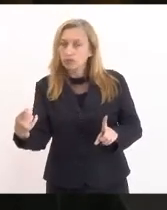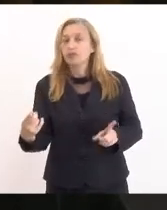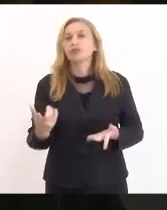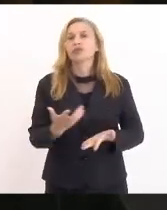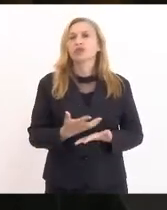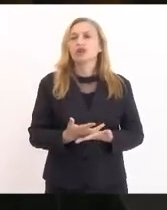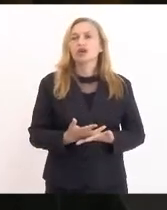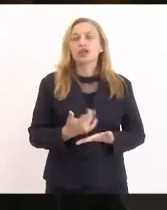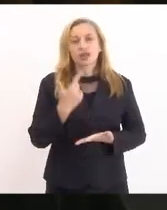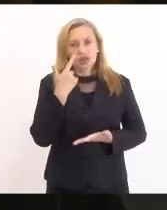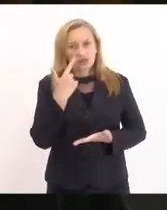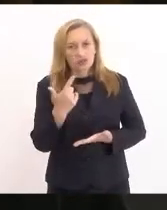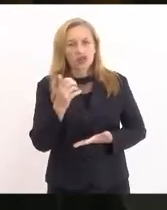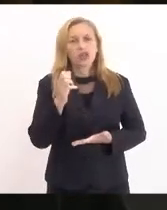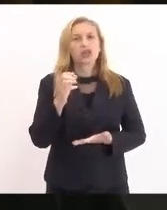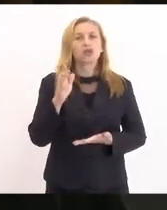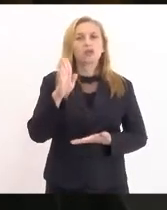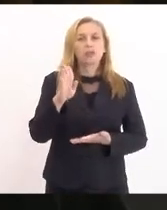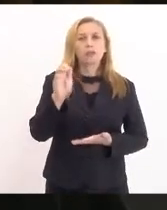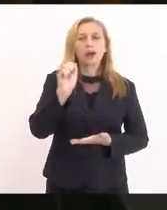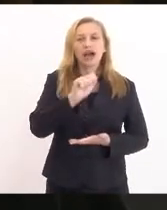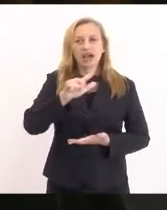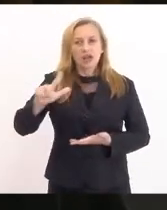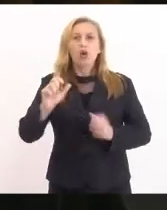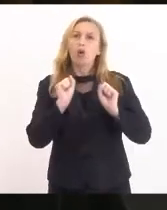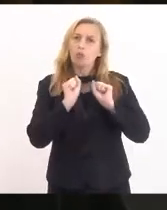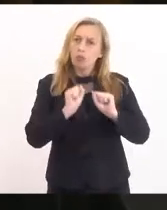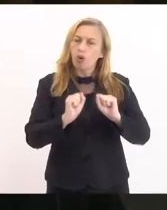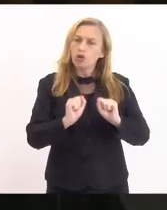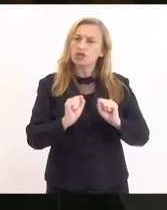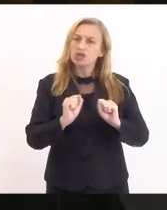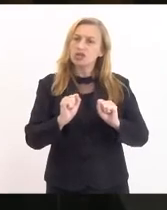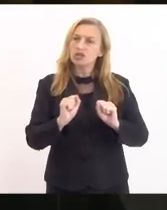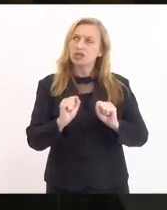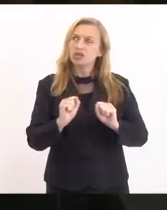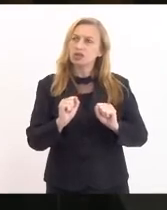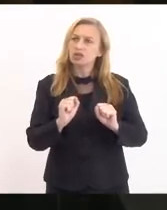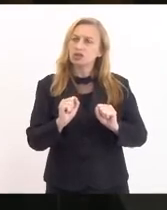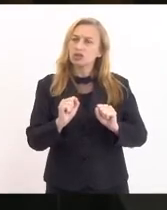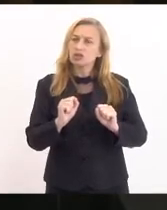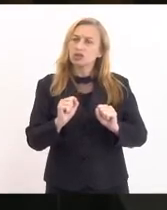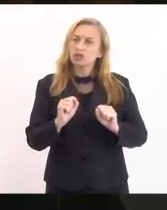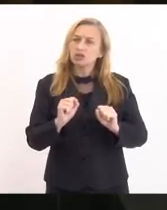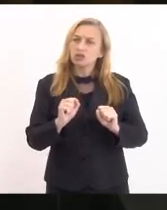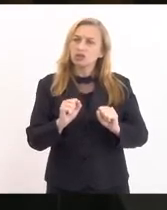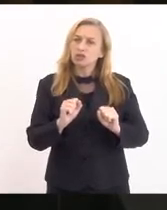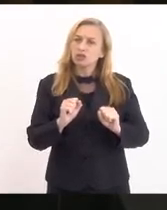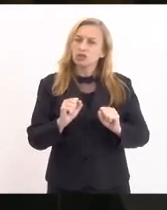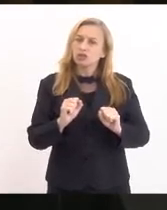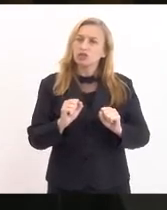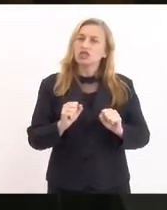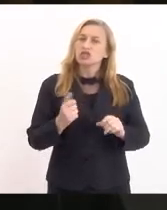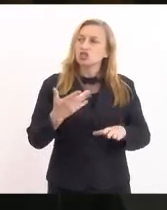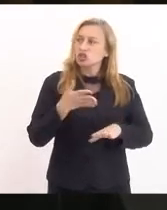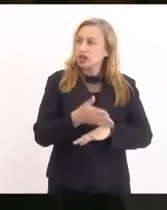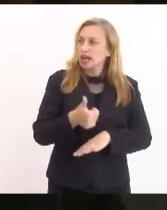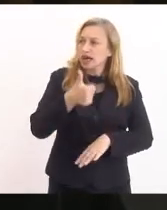admitem que o barril possa vir a chegar a 120